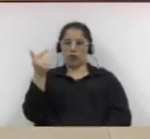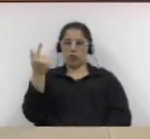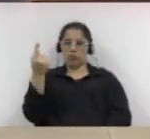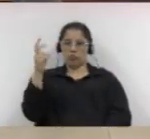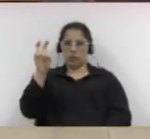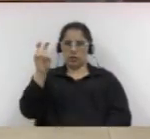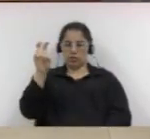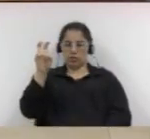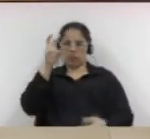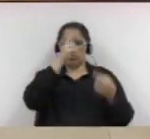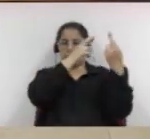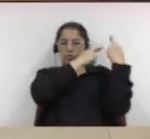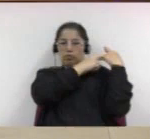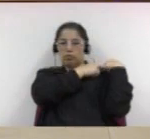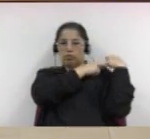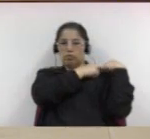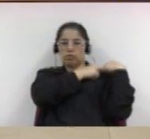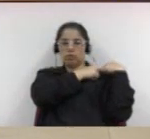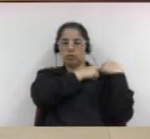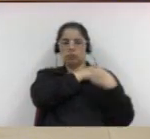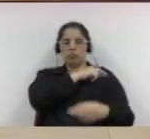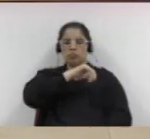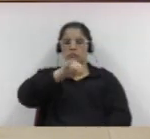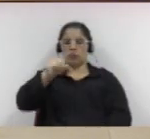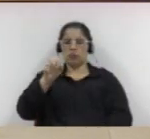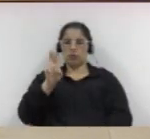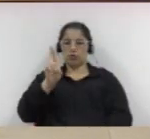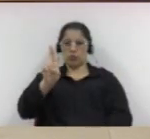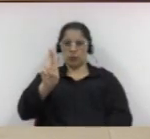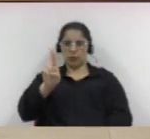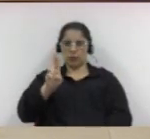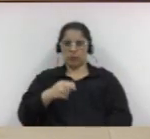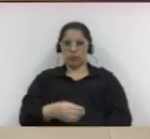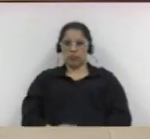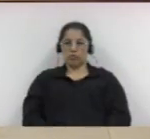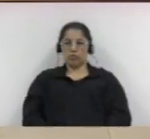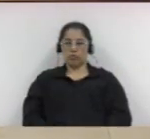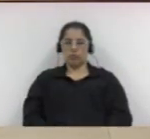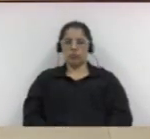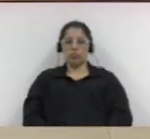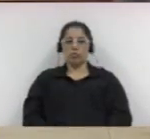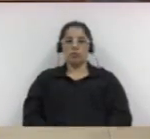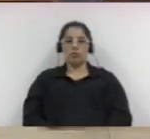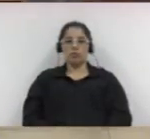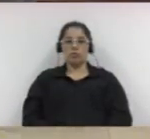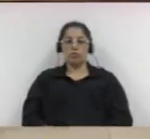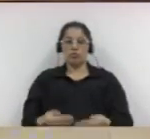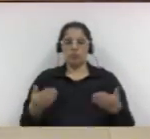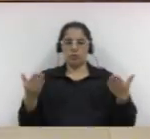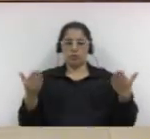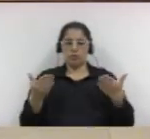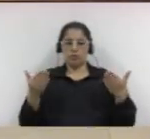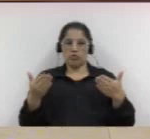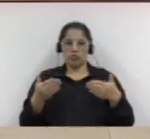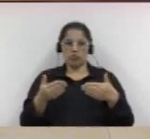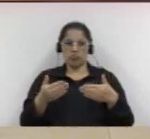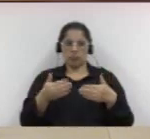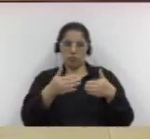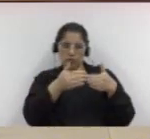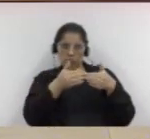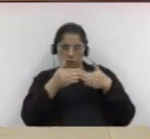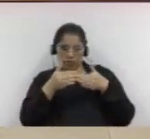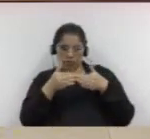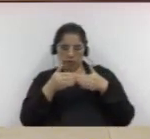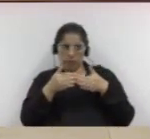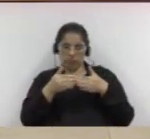846/2015. Autor, vereador José Eduardo Monteiro Júnior, Junegão. O requerimento número 846... Pela ordem, senhor presidente. Uma